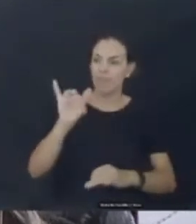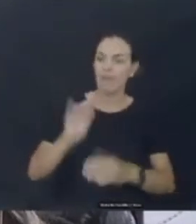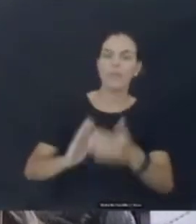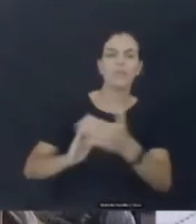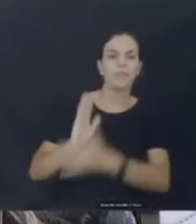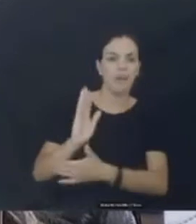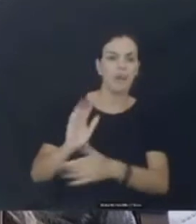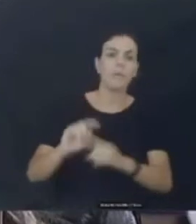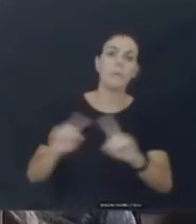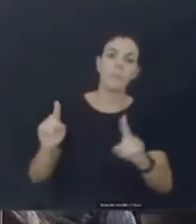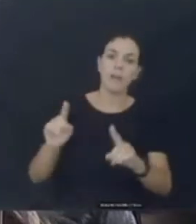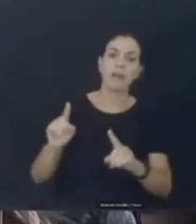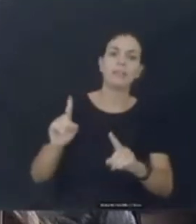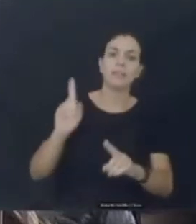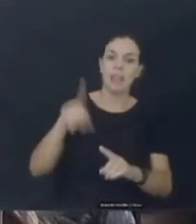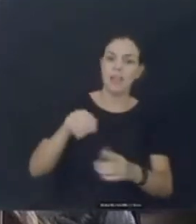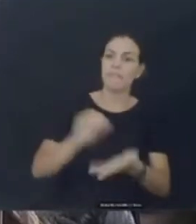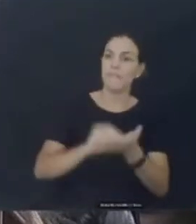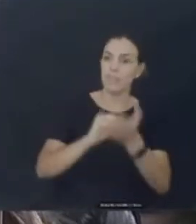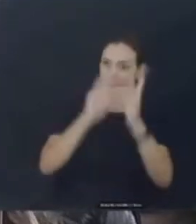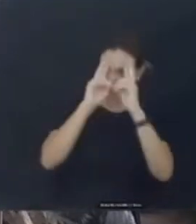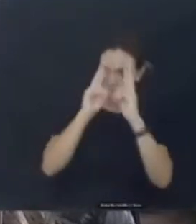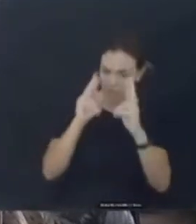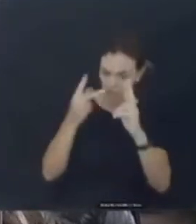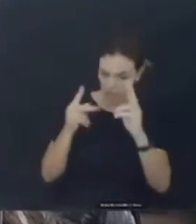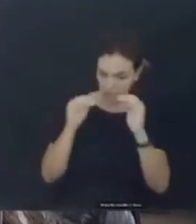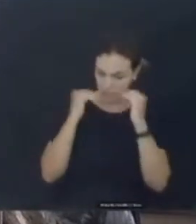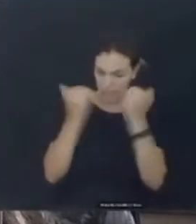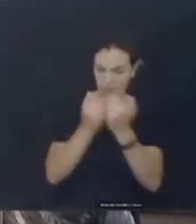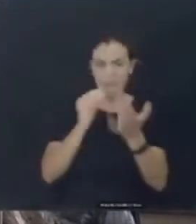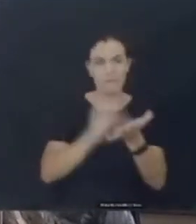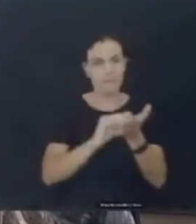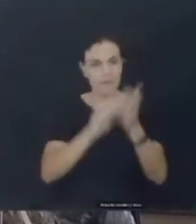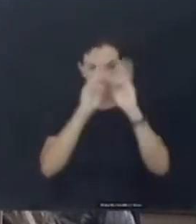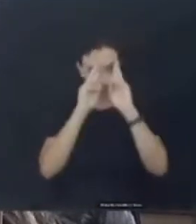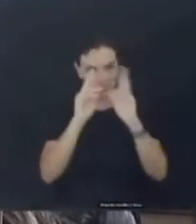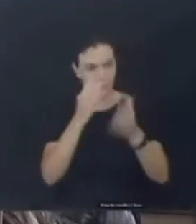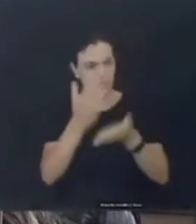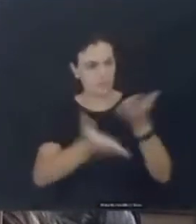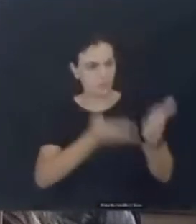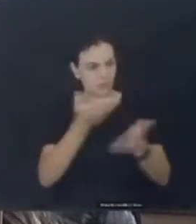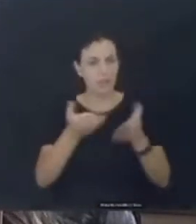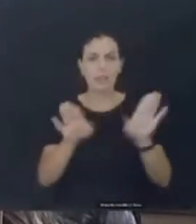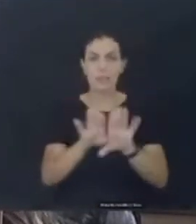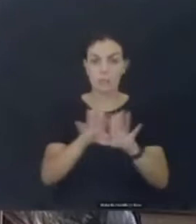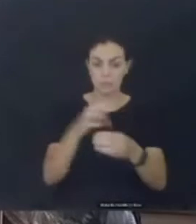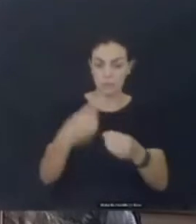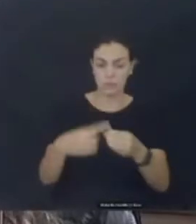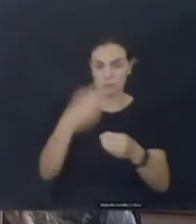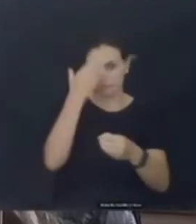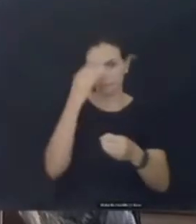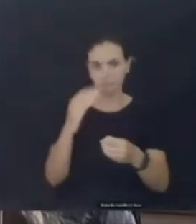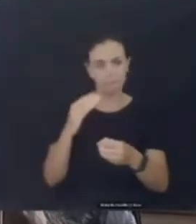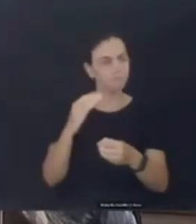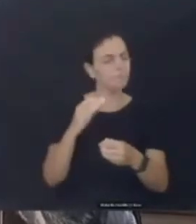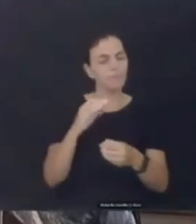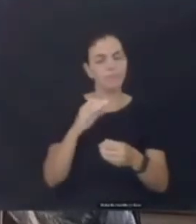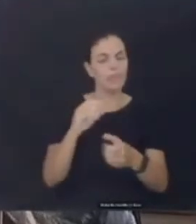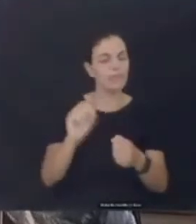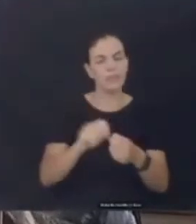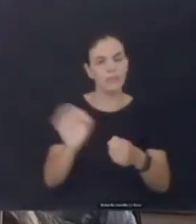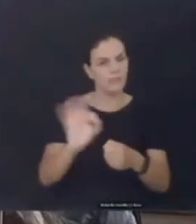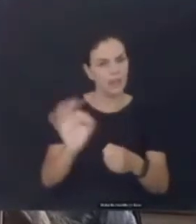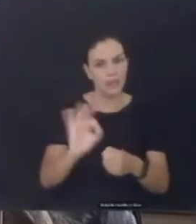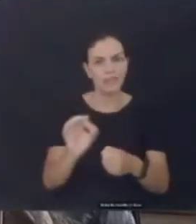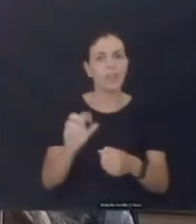parlamento, é um desrespeito com os servidores públicos e é um desrespeito com o município de Curitiba. Não se faz, não se decide o futuro